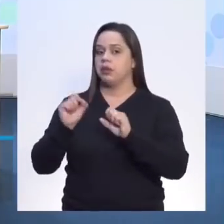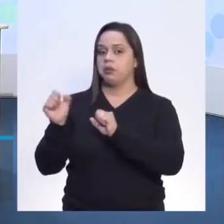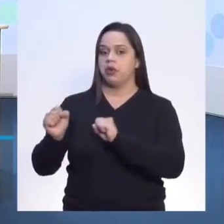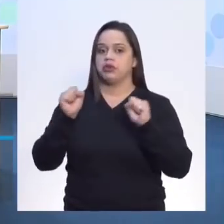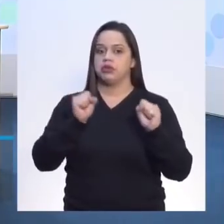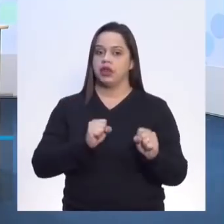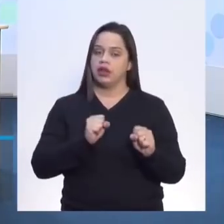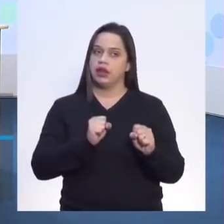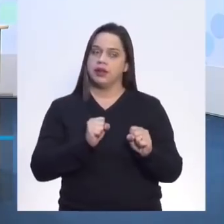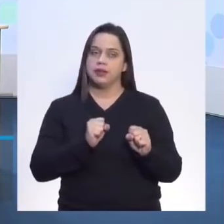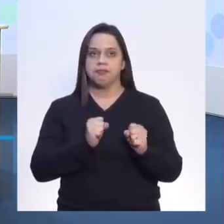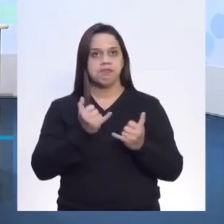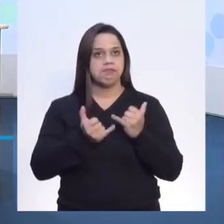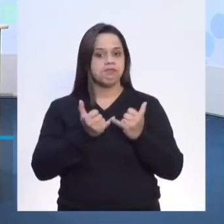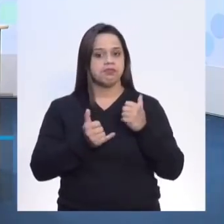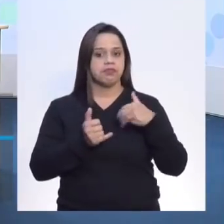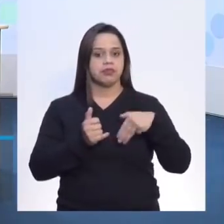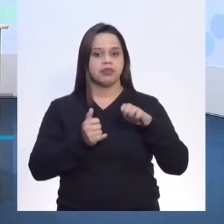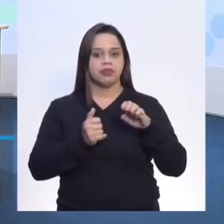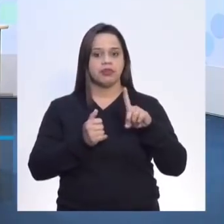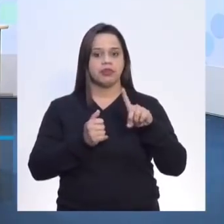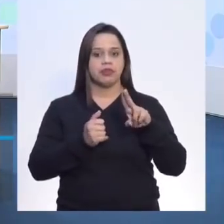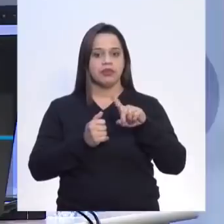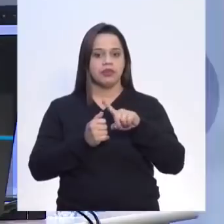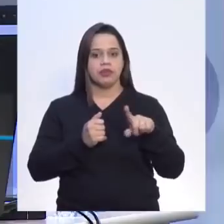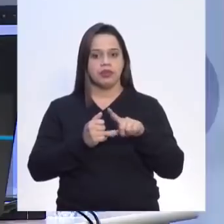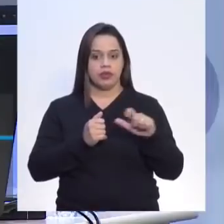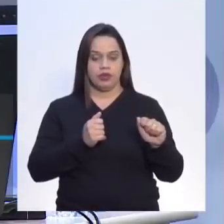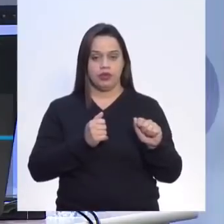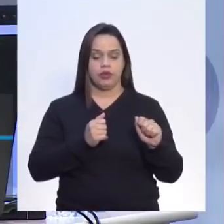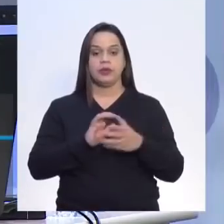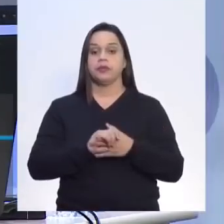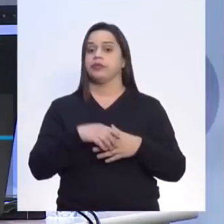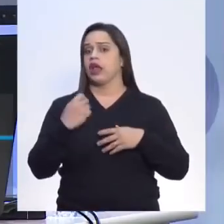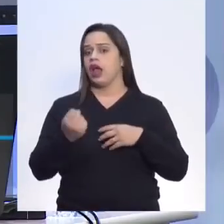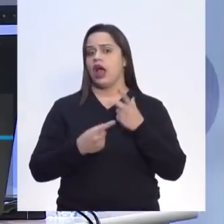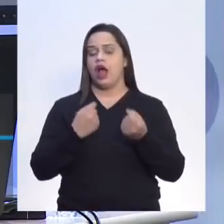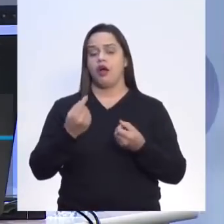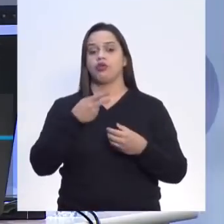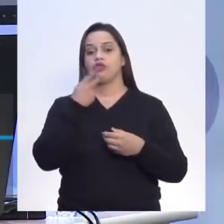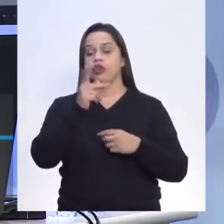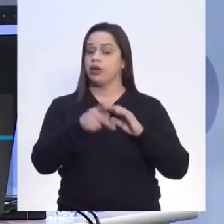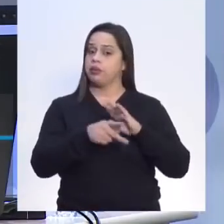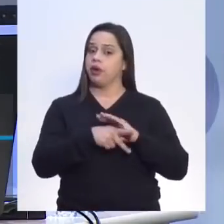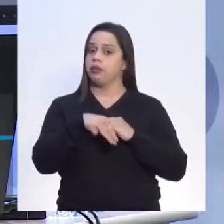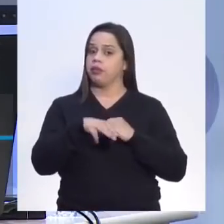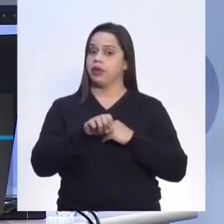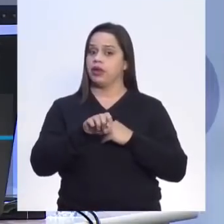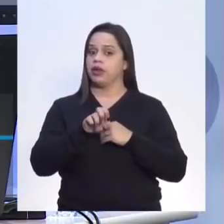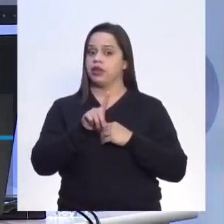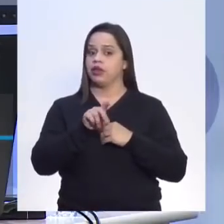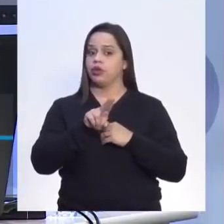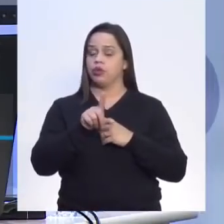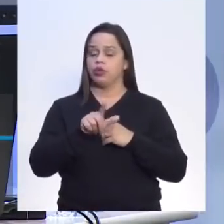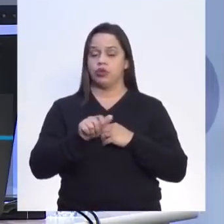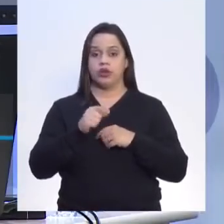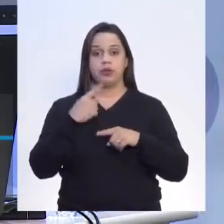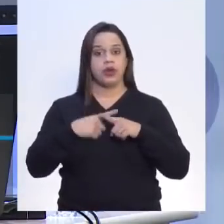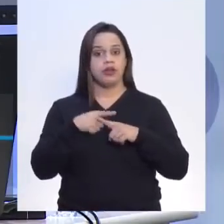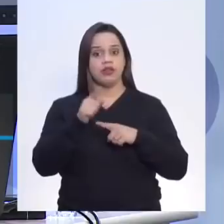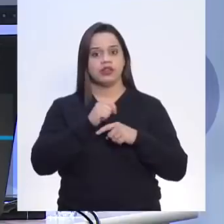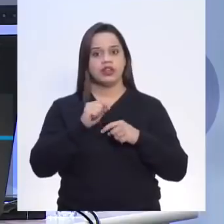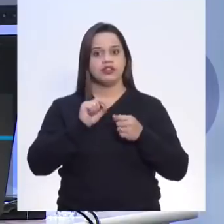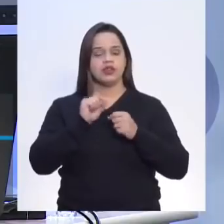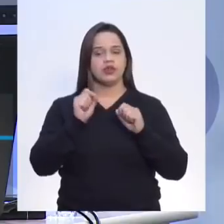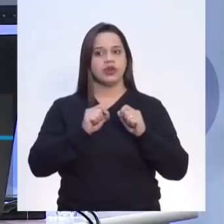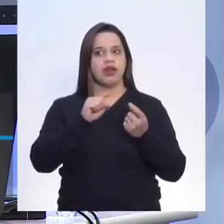tipo da Medusa. Tipo da Medusa. Alguns levantaram a hipótese aí de ser a Medusa, que eu achei interessante, porque vocês associaram a cobra, né? Porque